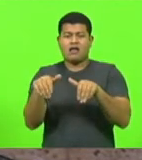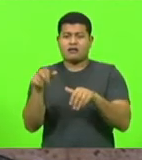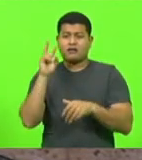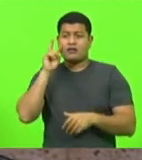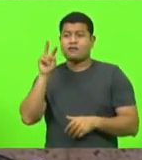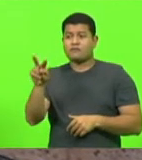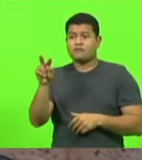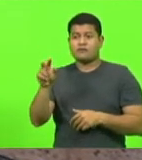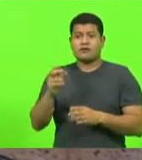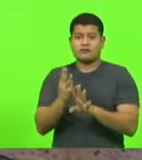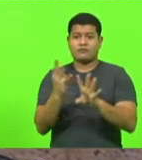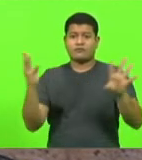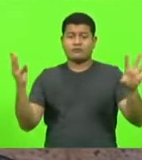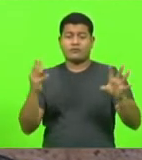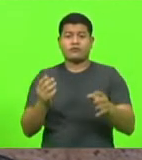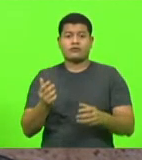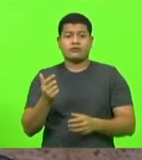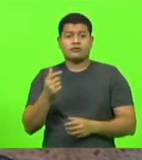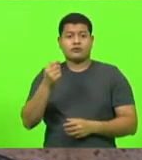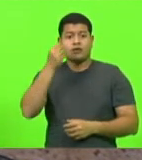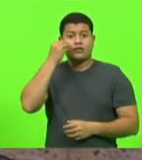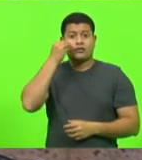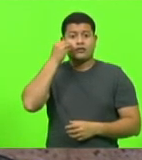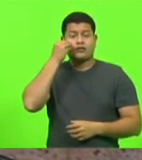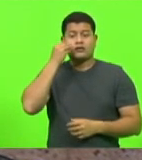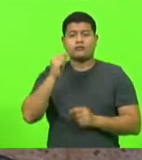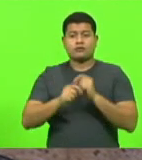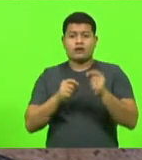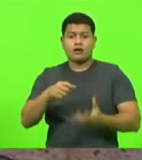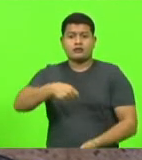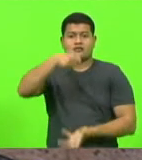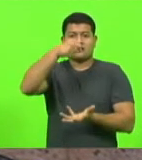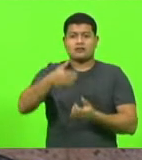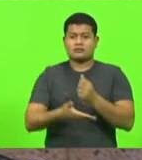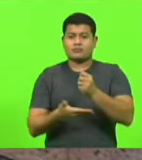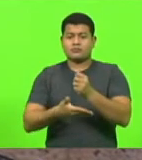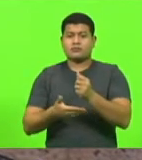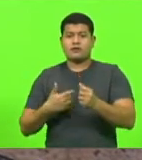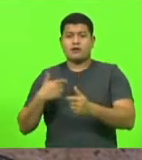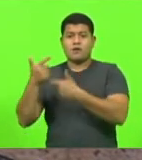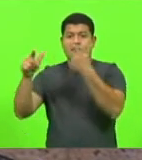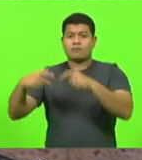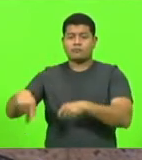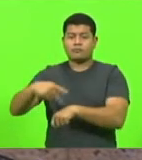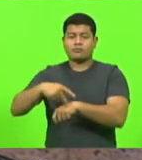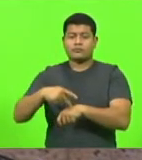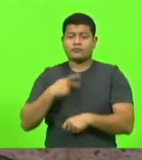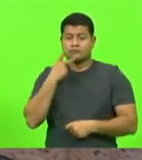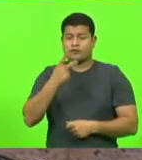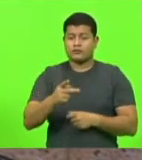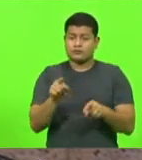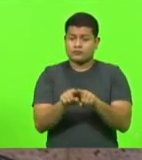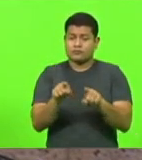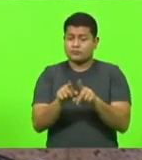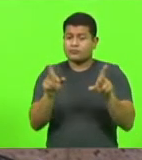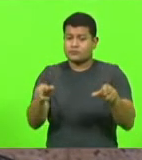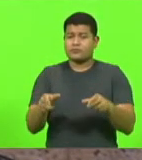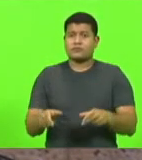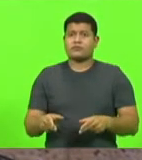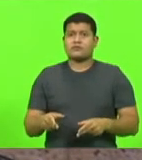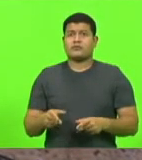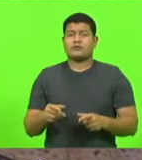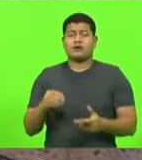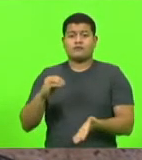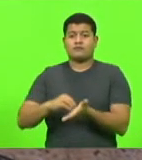acesso a uma cesta básica. Outros países já estão divulgando realmente uma preocupação muito grande com o